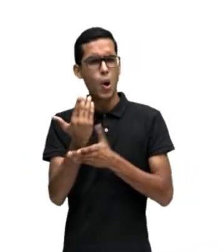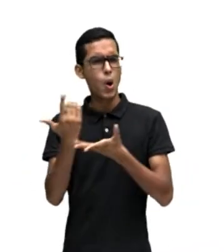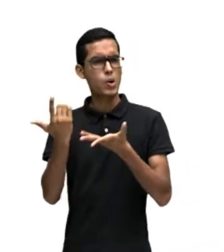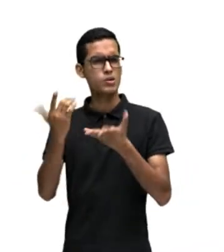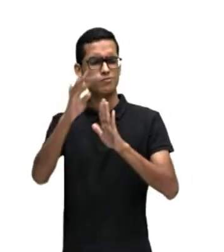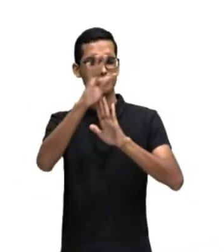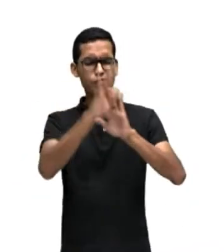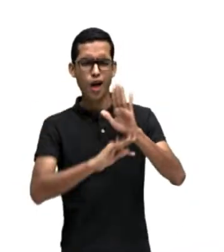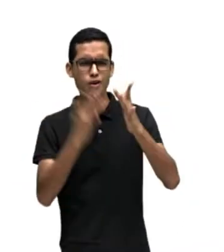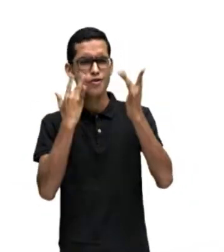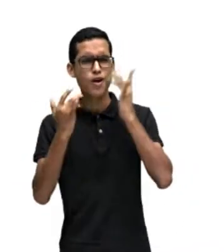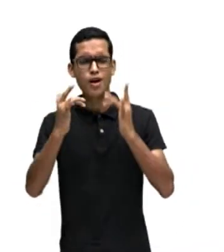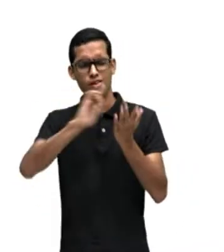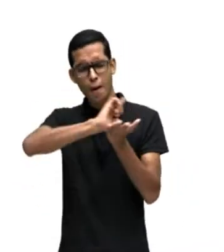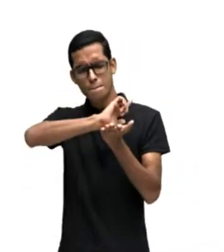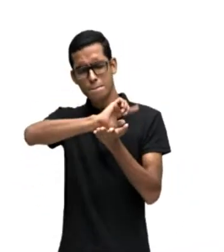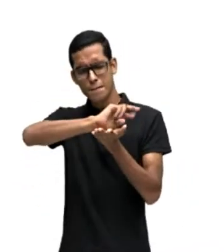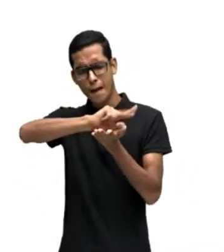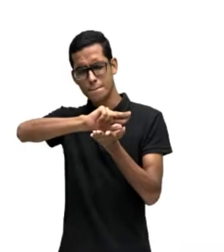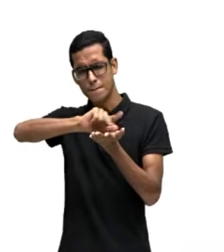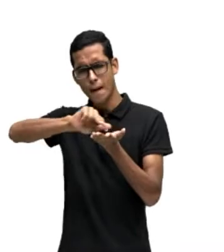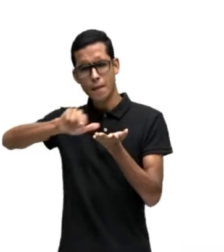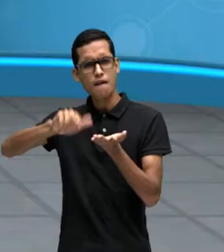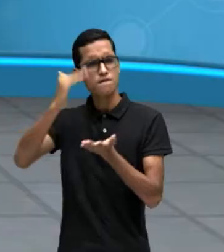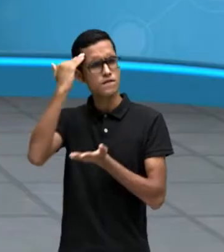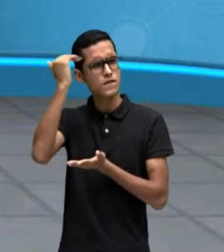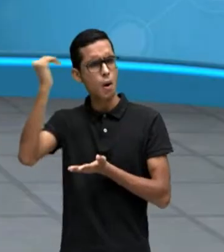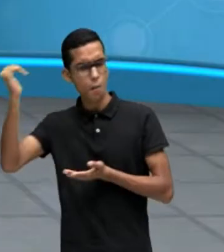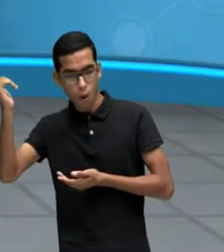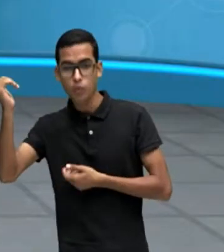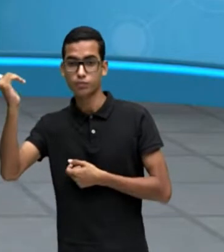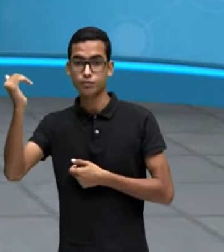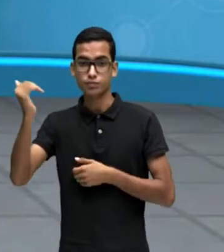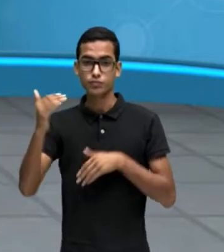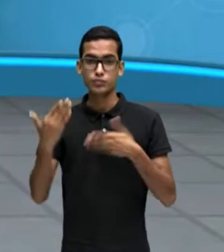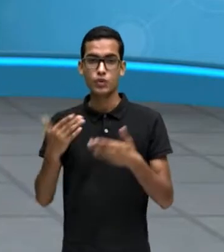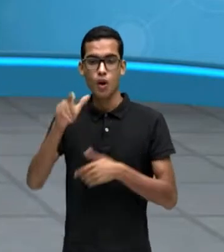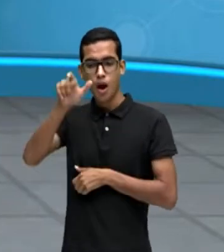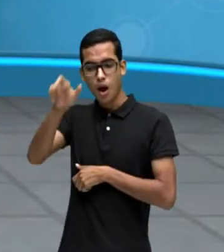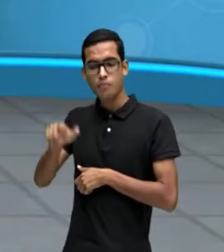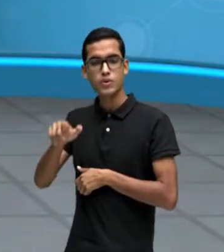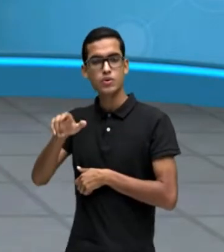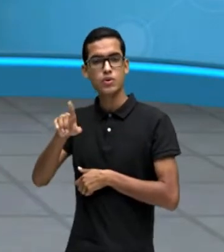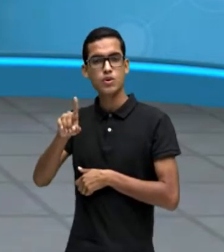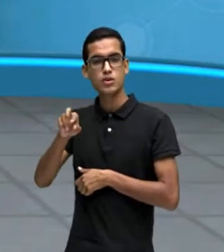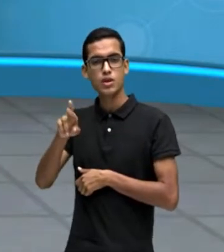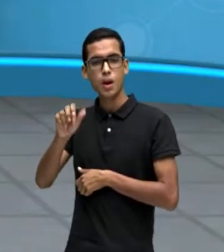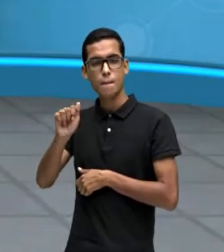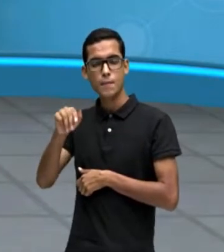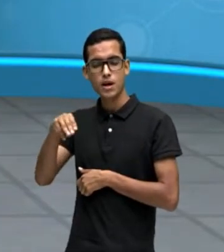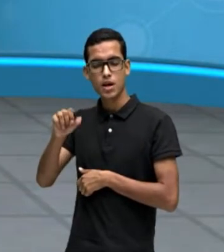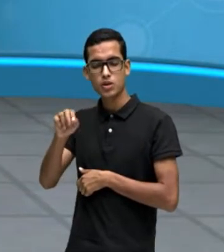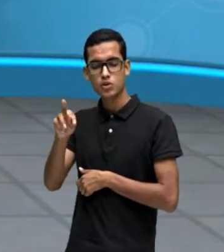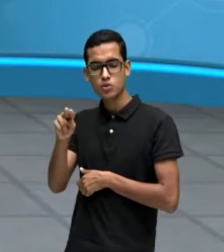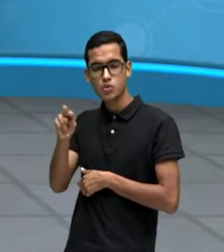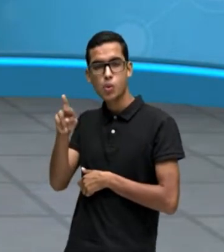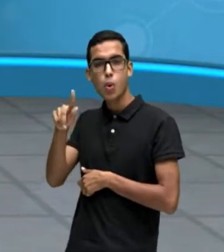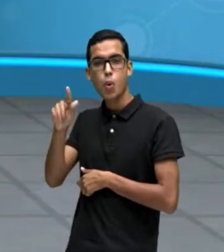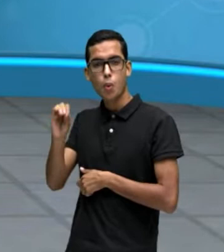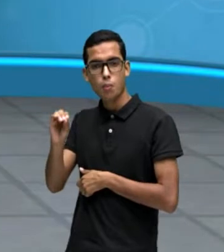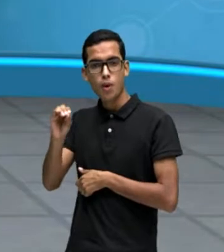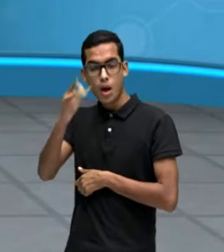a pessoa que compõe os textos. O dramaturgo é aquele que vai lá, ele vai escrever esses textos de